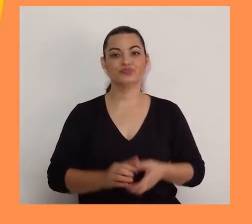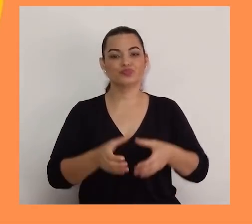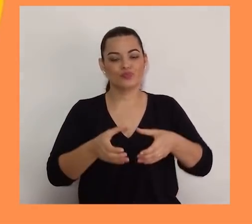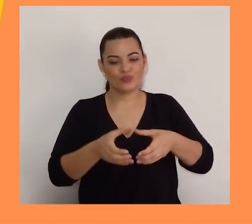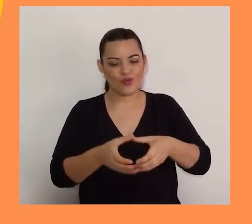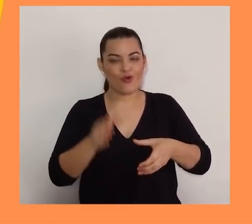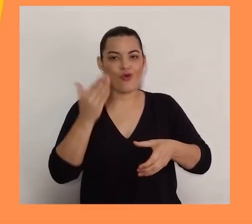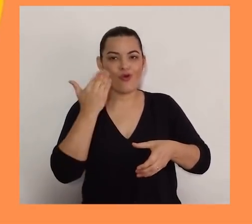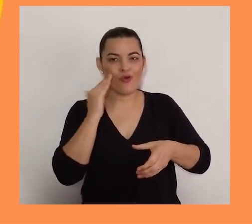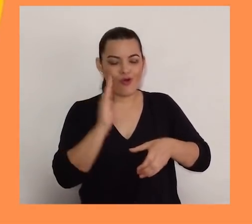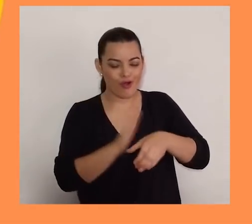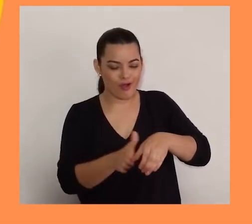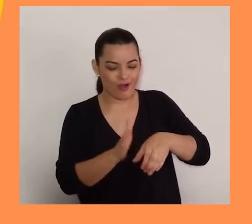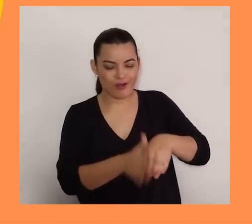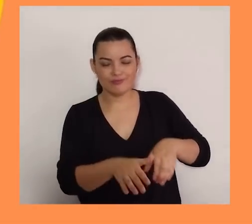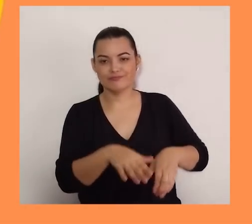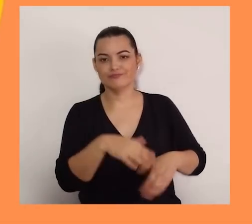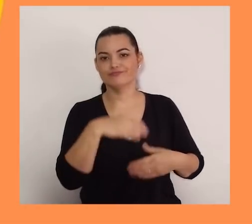vovô.